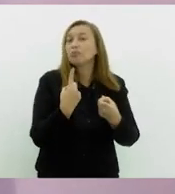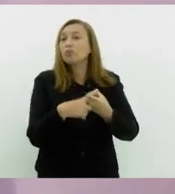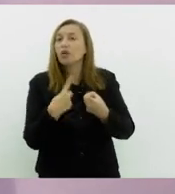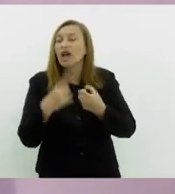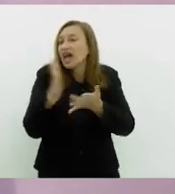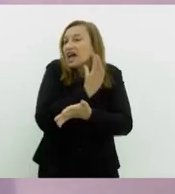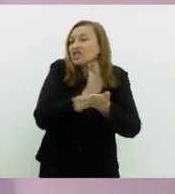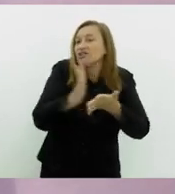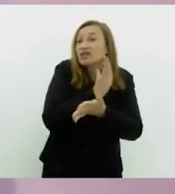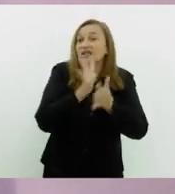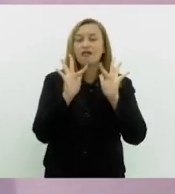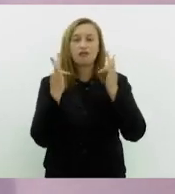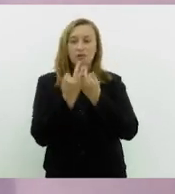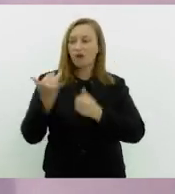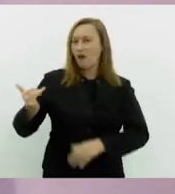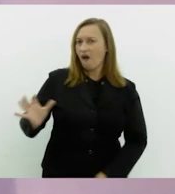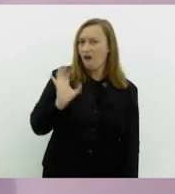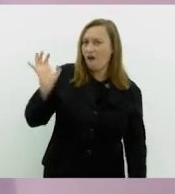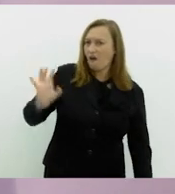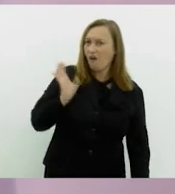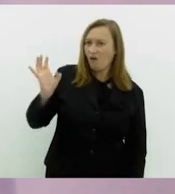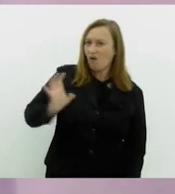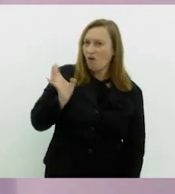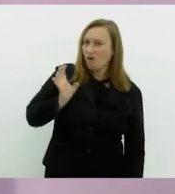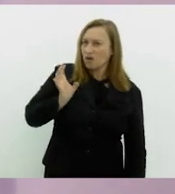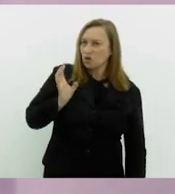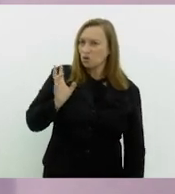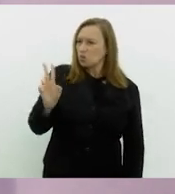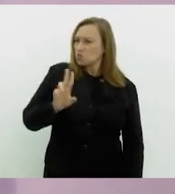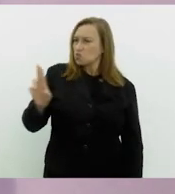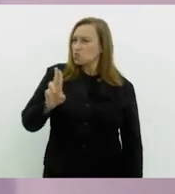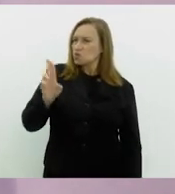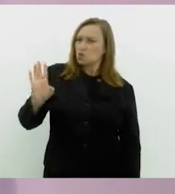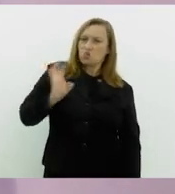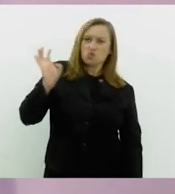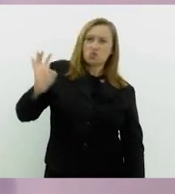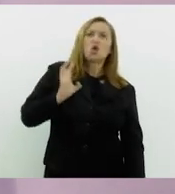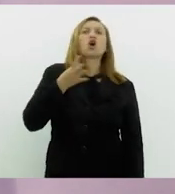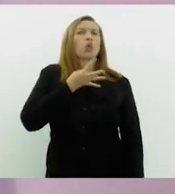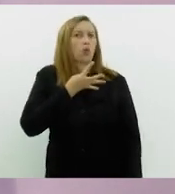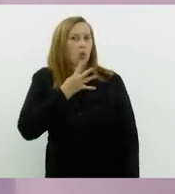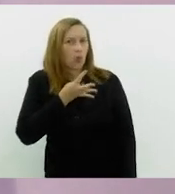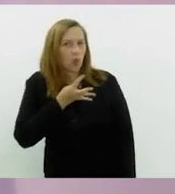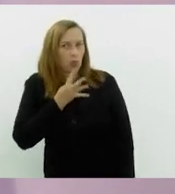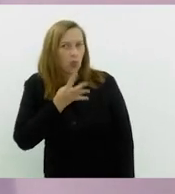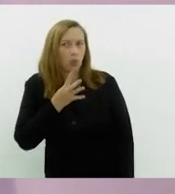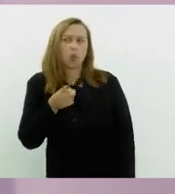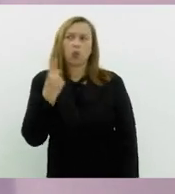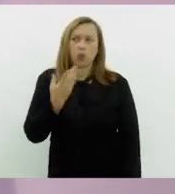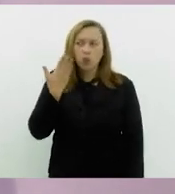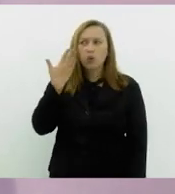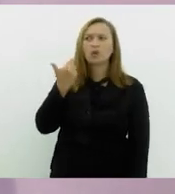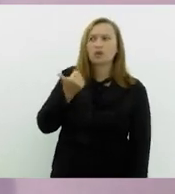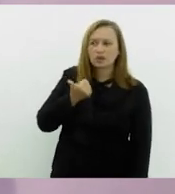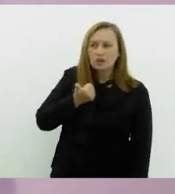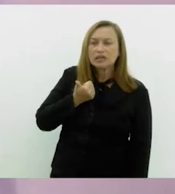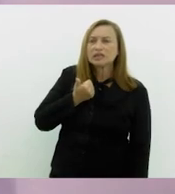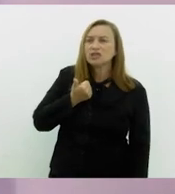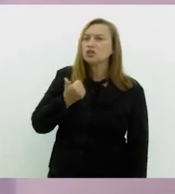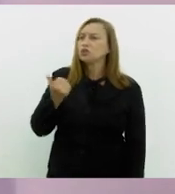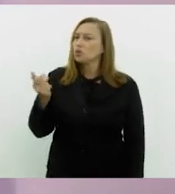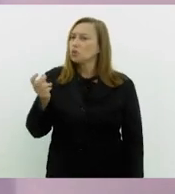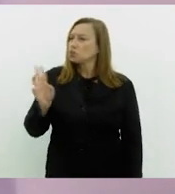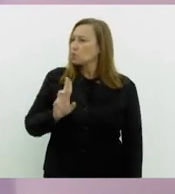vezes são famílias ricas, com sobrenomes que todos nós conhecemos, que são sobrenomes